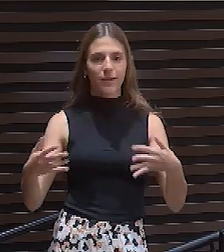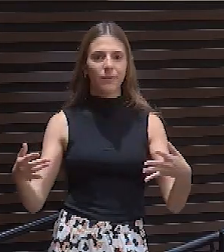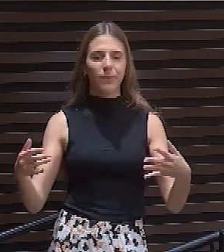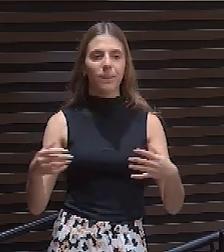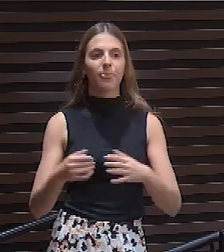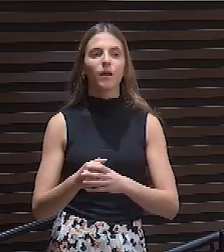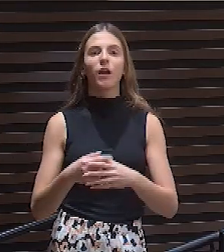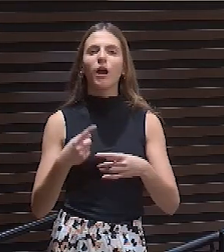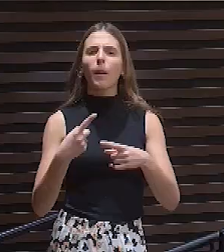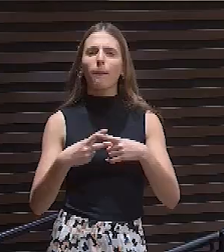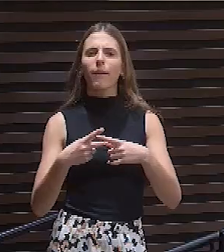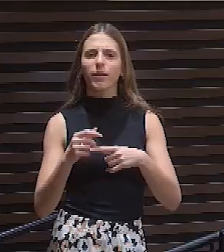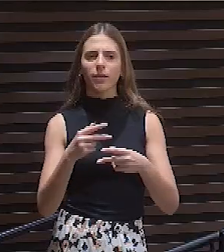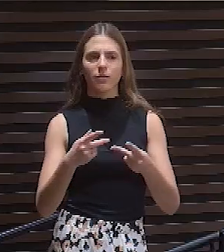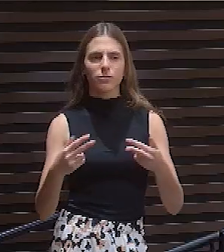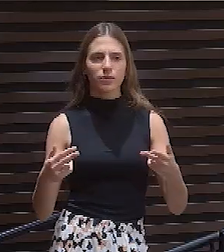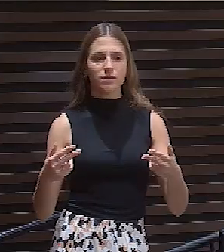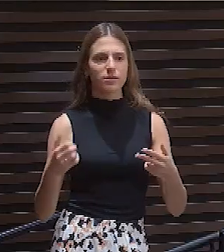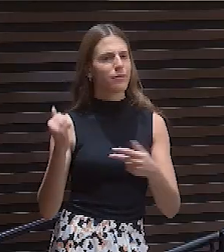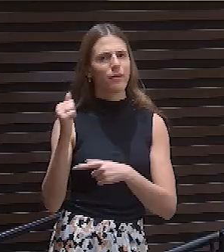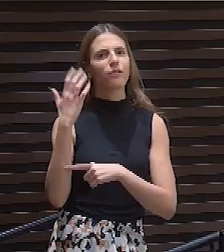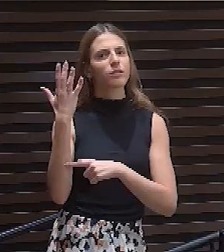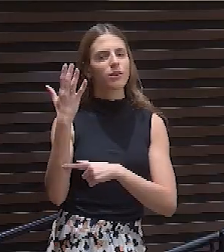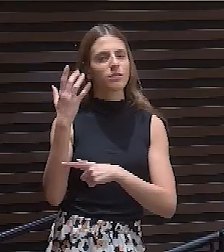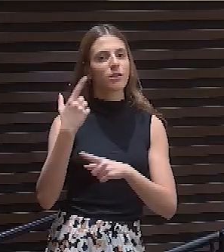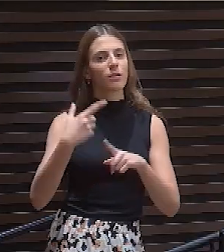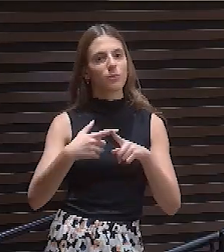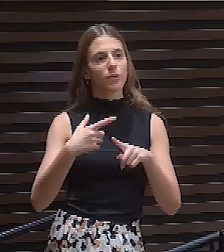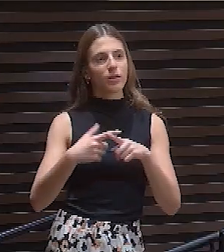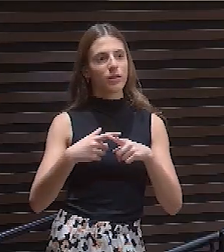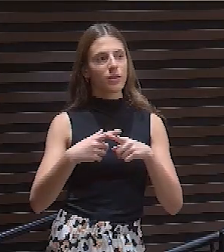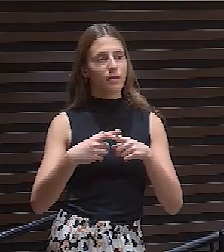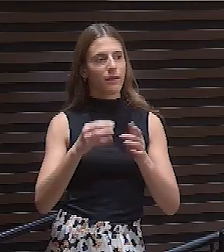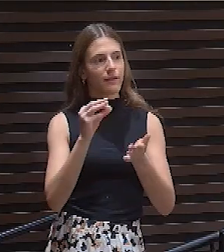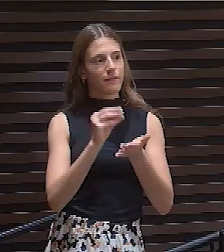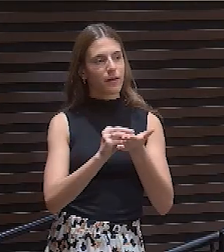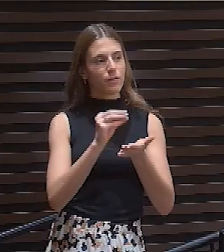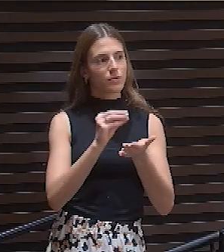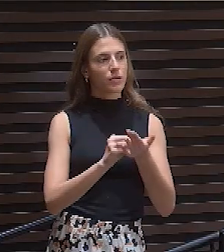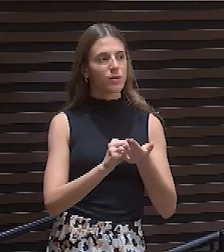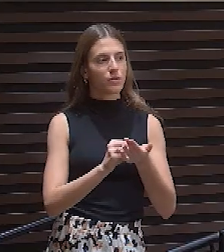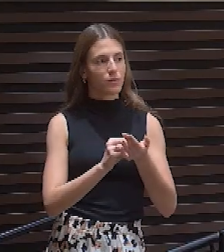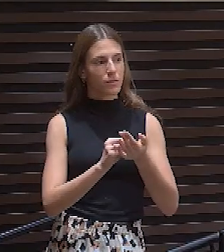Por que as coisas não acontecem? Porque está faltando o pacto do Senhor.